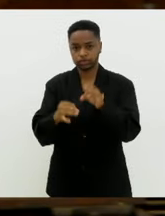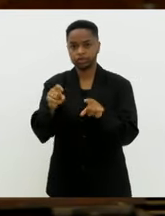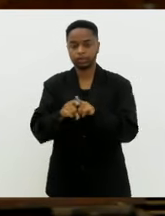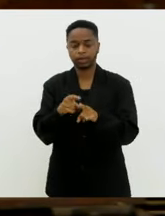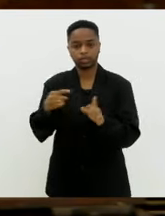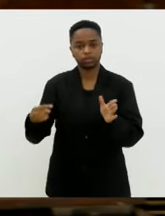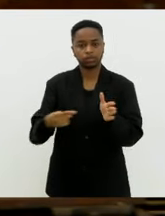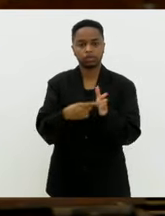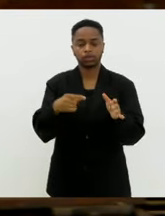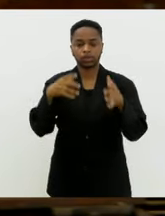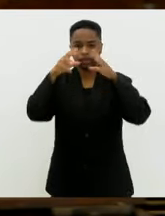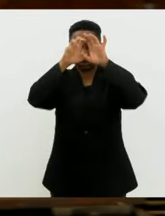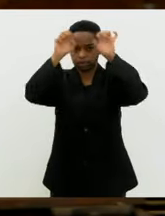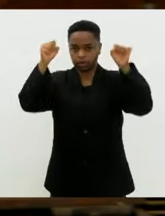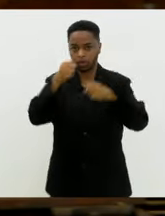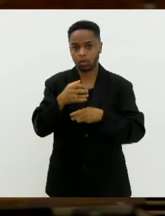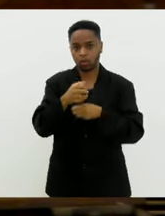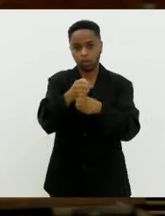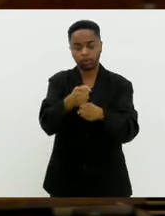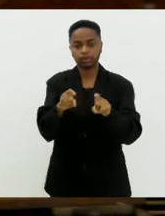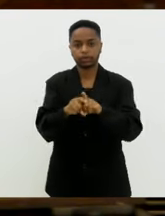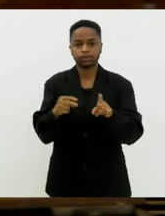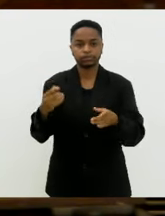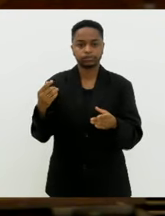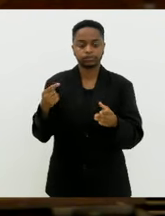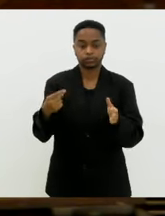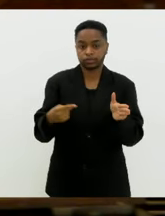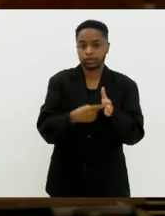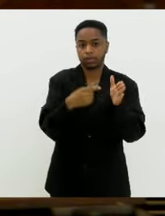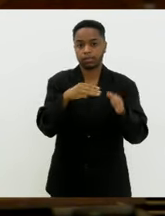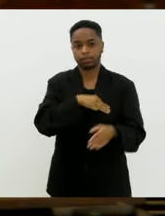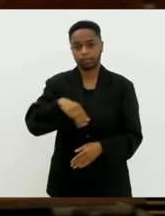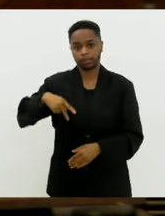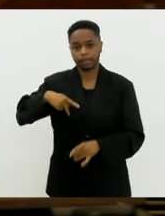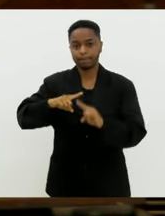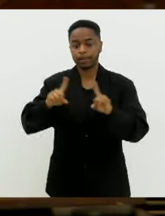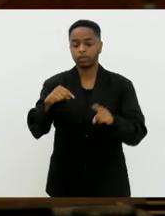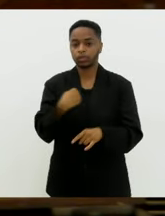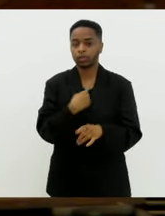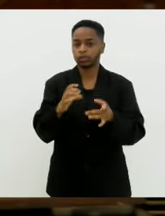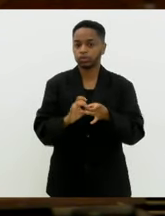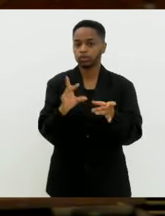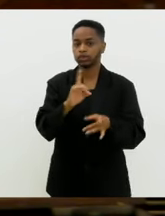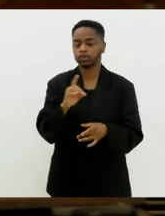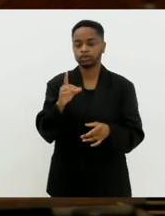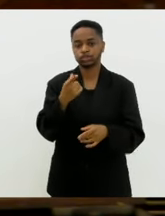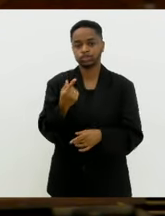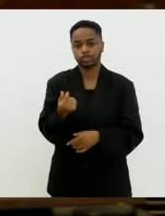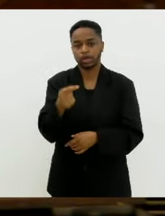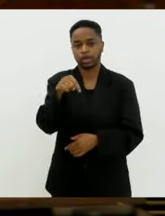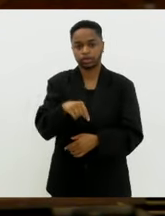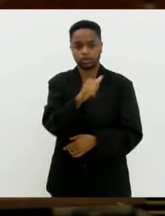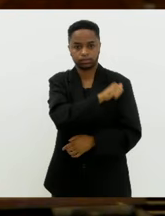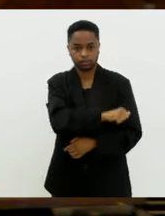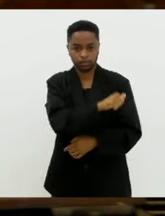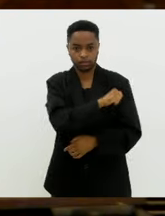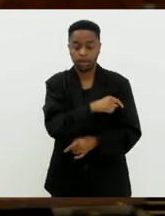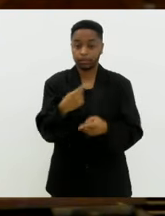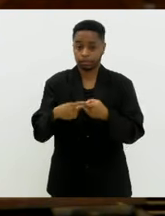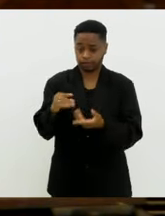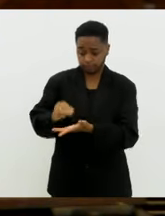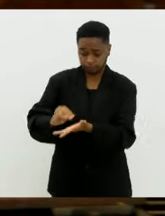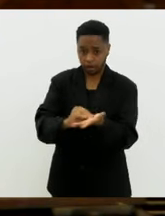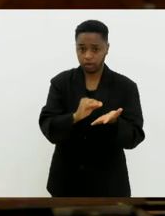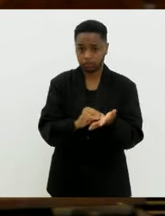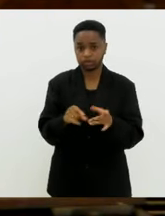Contas, vamos denunciar o Ministério Público, mas não vamos permitir que o dinheiro do Estado do Rio de Janeiro, que tem faltado, que tem